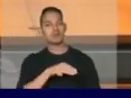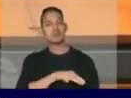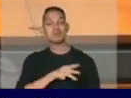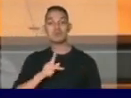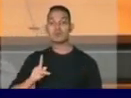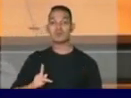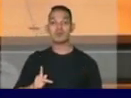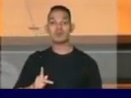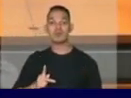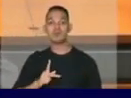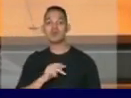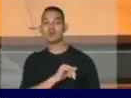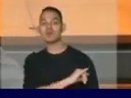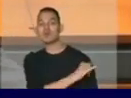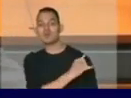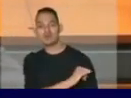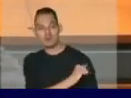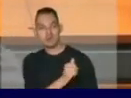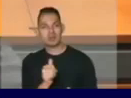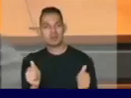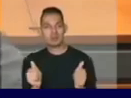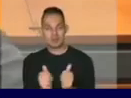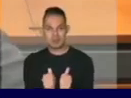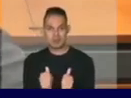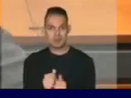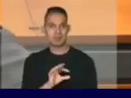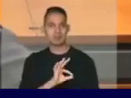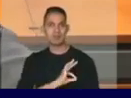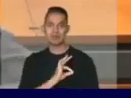Público do Rio de Janeiro e da Polícia do Rio.